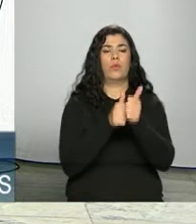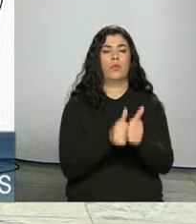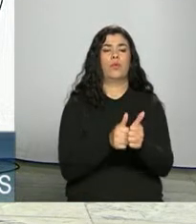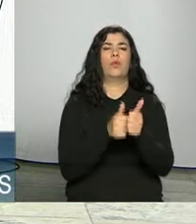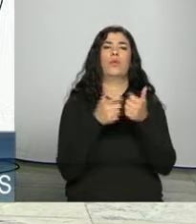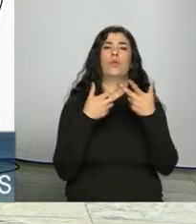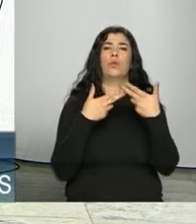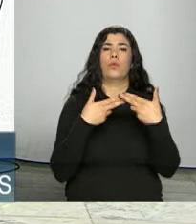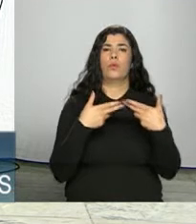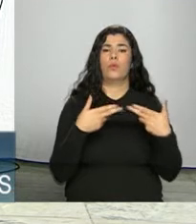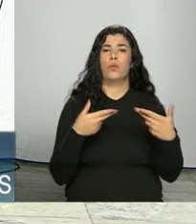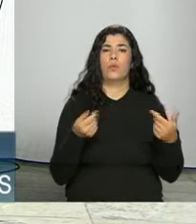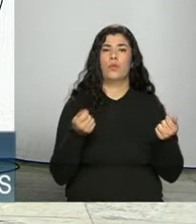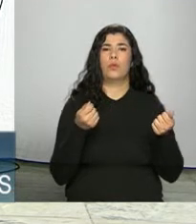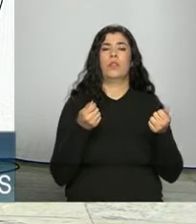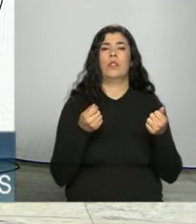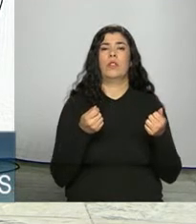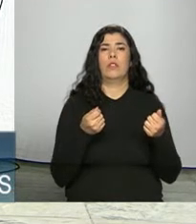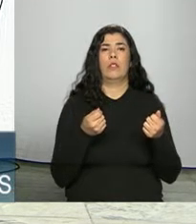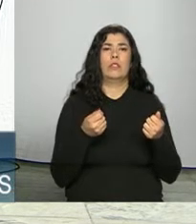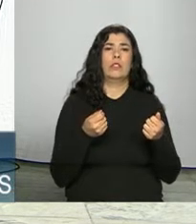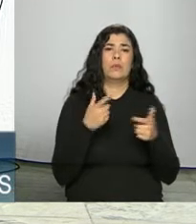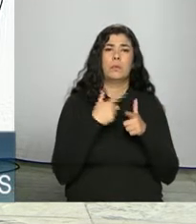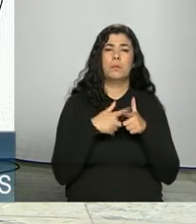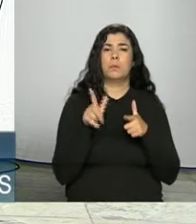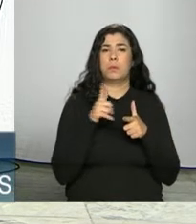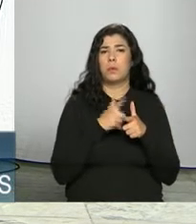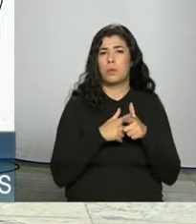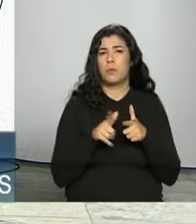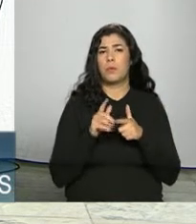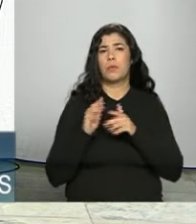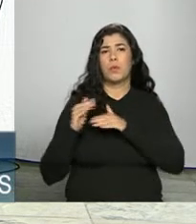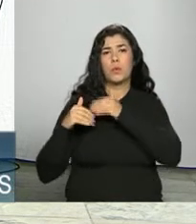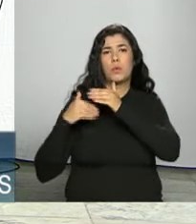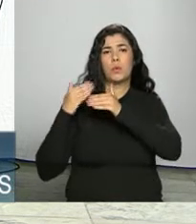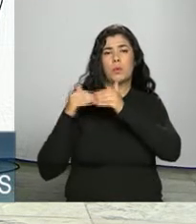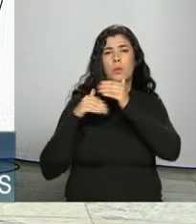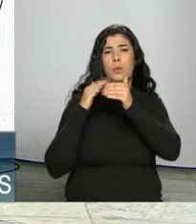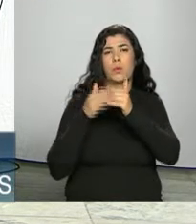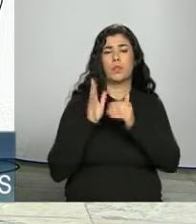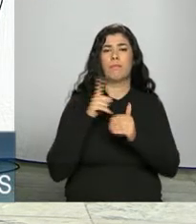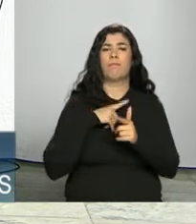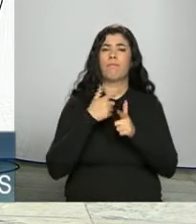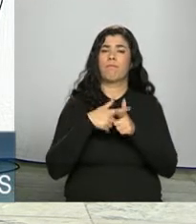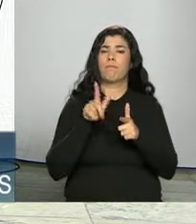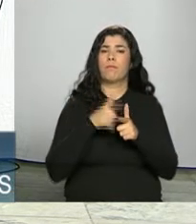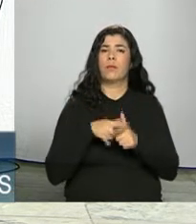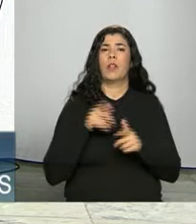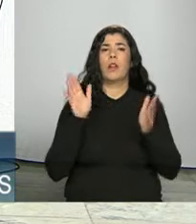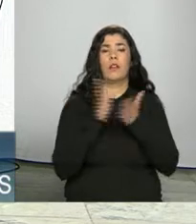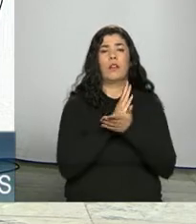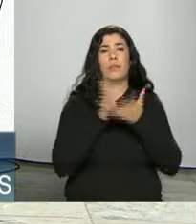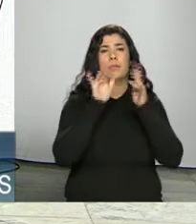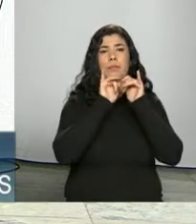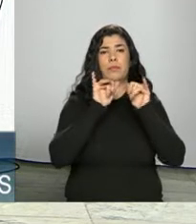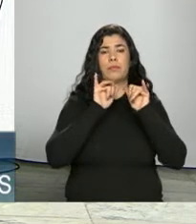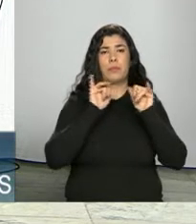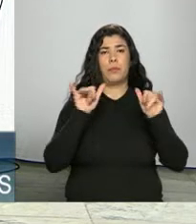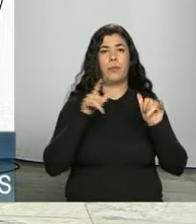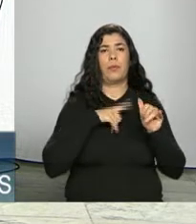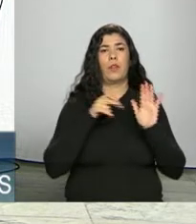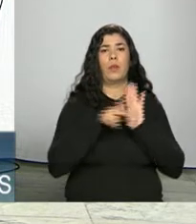já há algum tempo e essas informações foram fornecidas